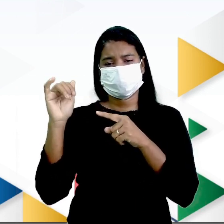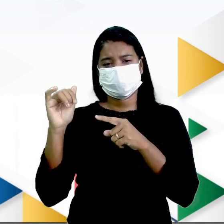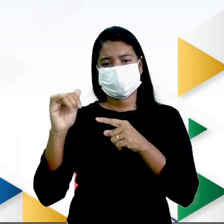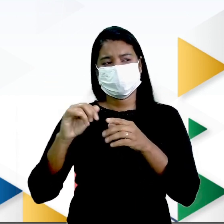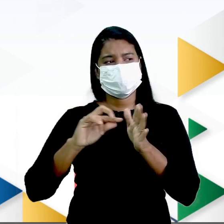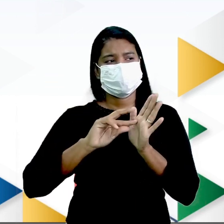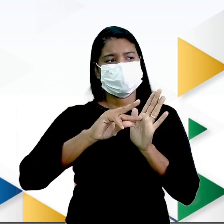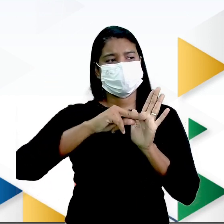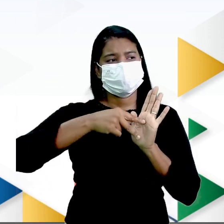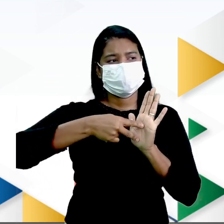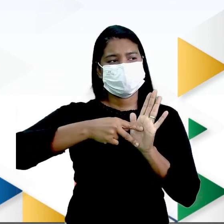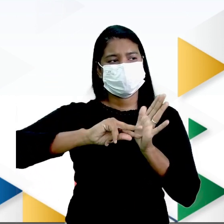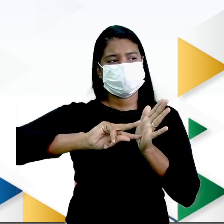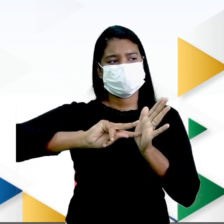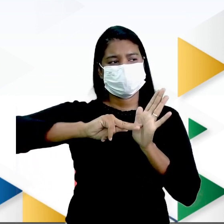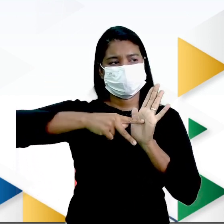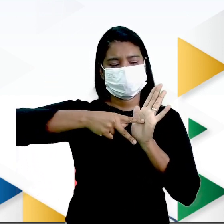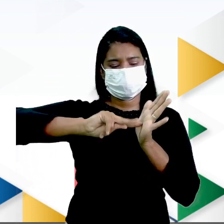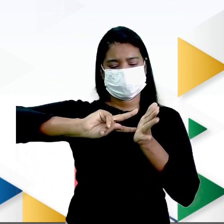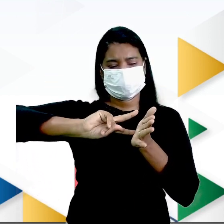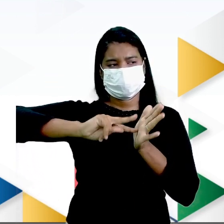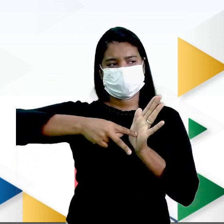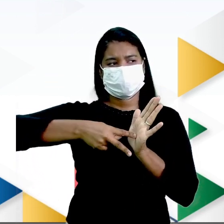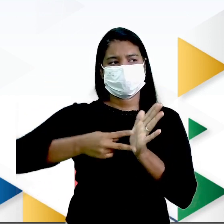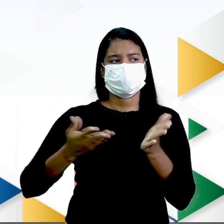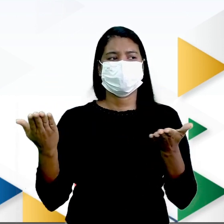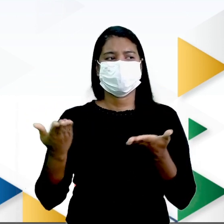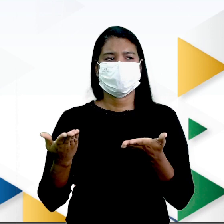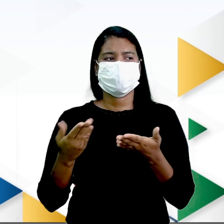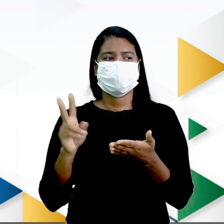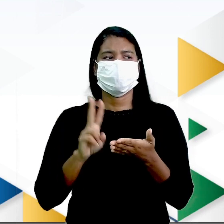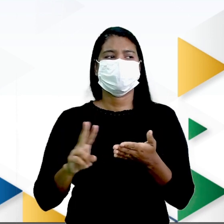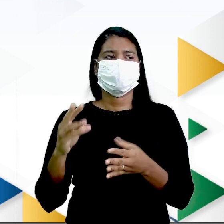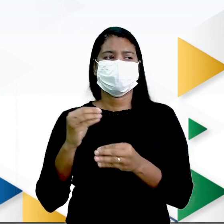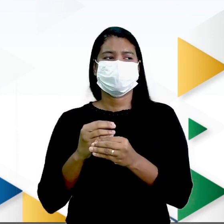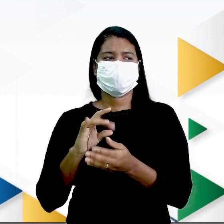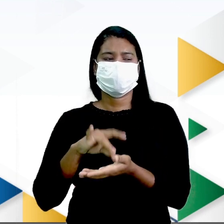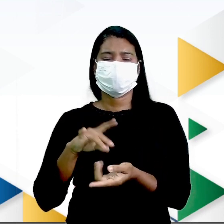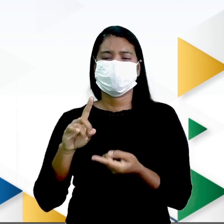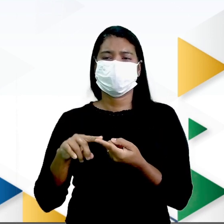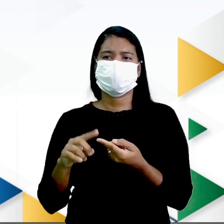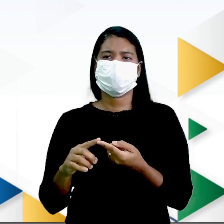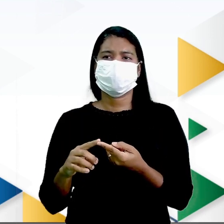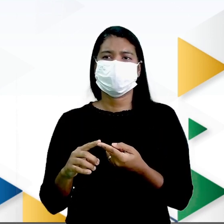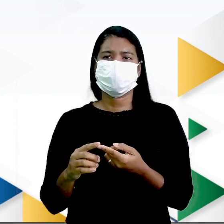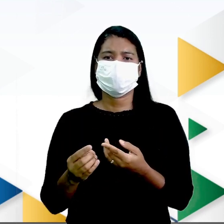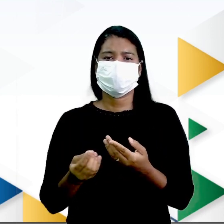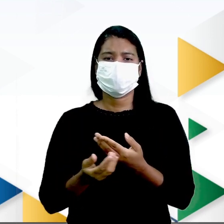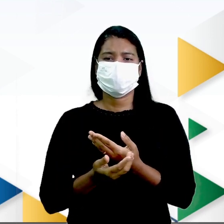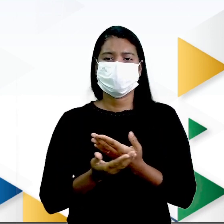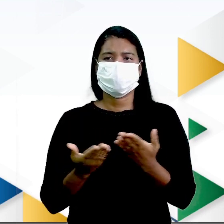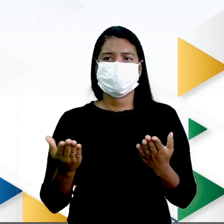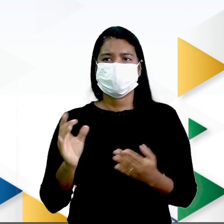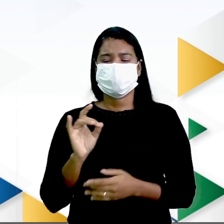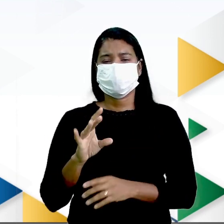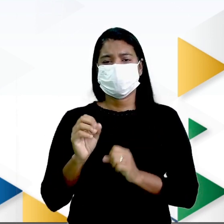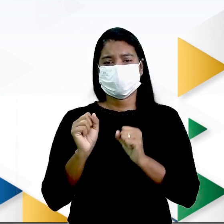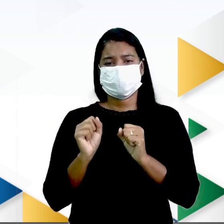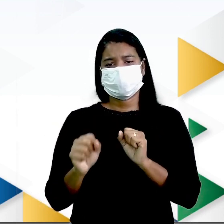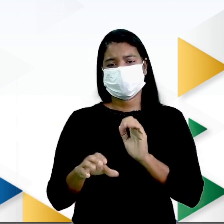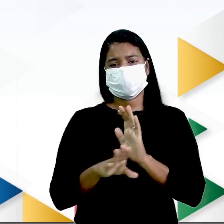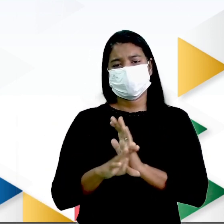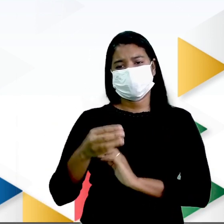Então eu vou precisar da circunferência. E é claro que a soma dos ângulos externos de qualquer polígono, ele só pode chegar